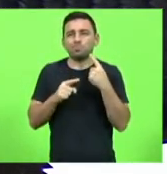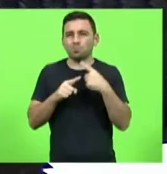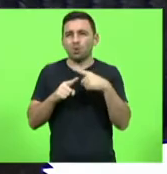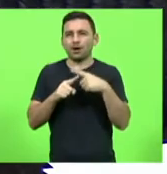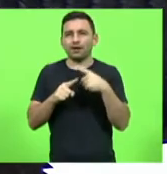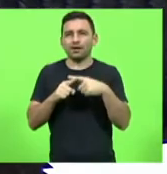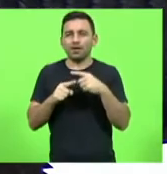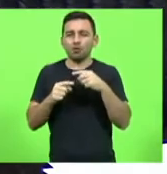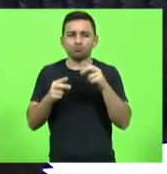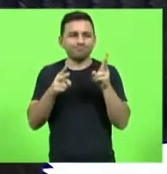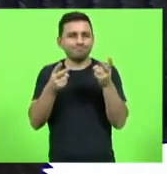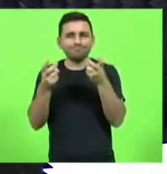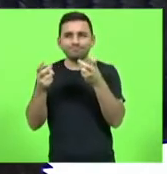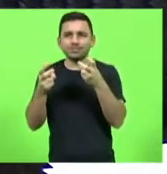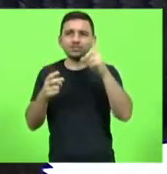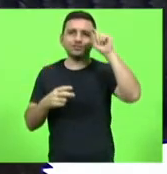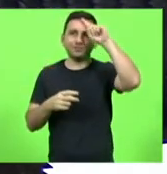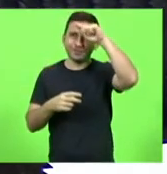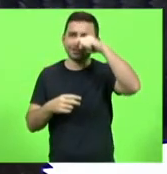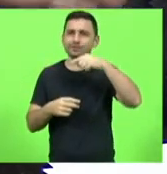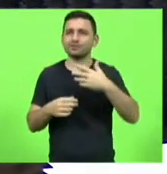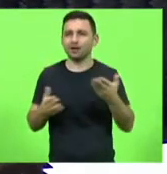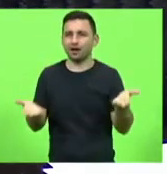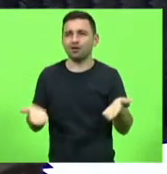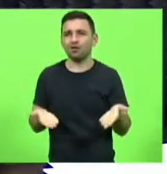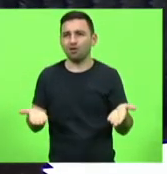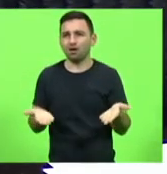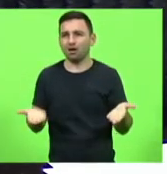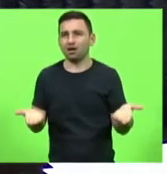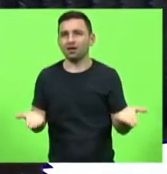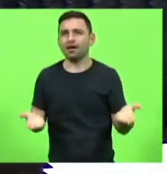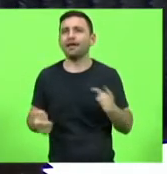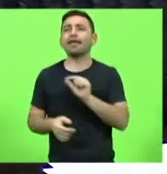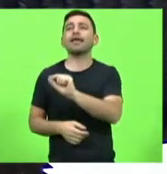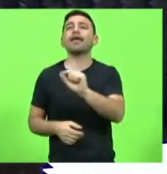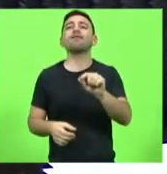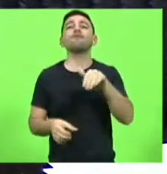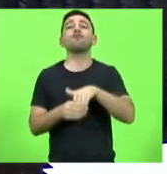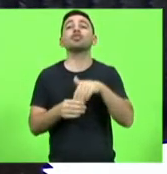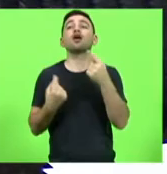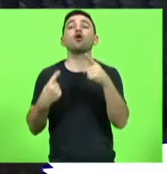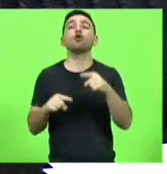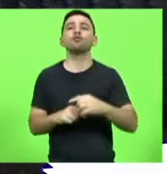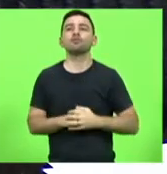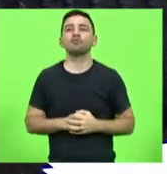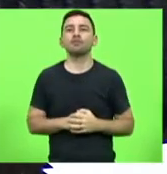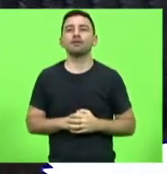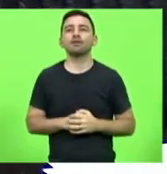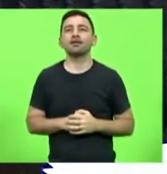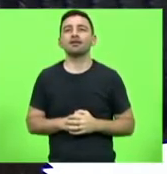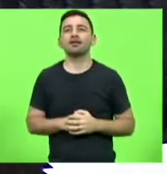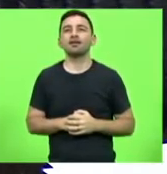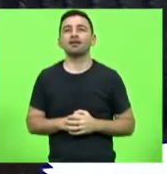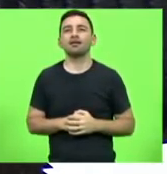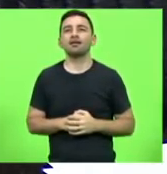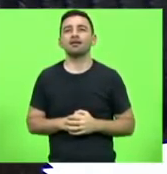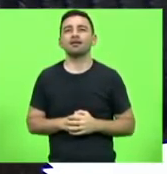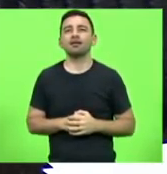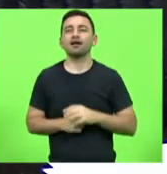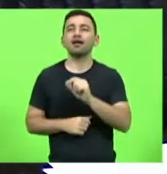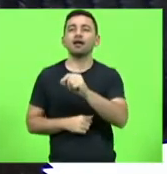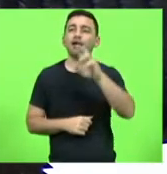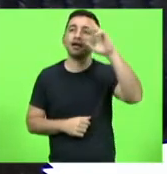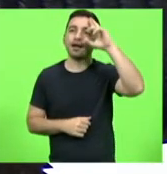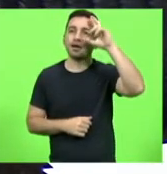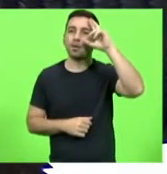nós aqui numa situação difícil. Né? Nós estamos entre a cruz e a espada, quem é que vai votar contra? né, olha, o deputado Alba aí